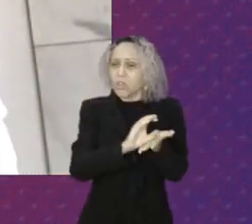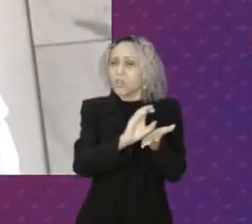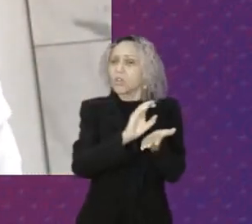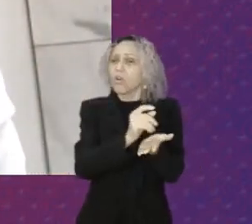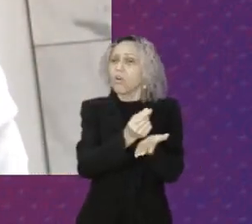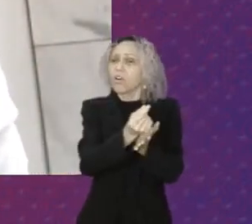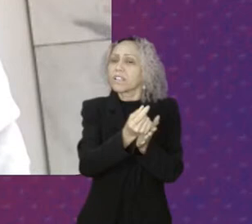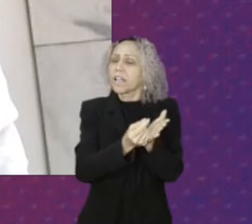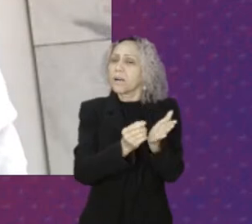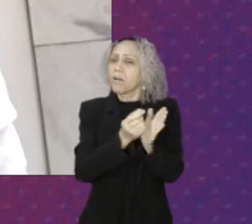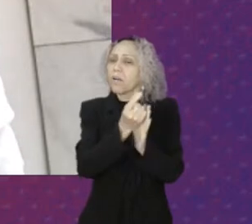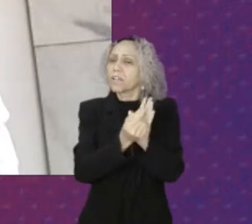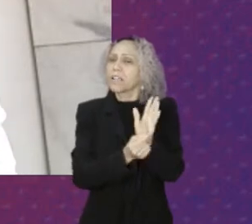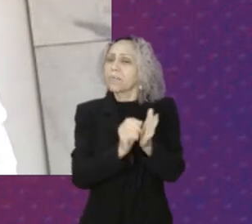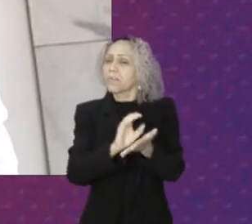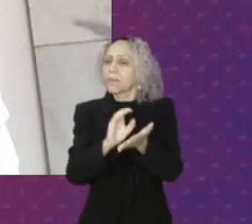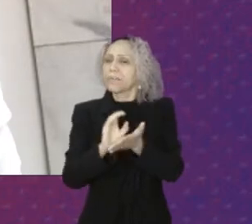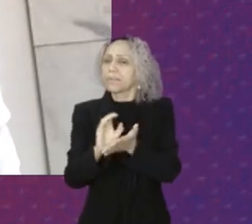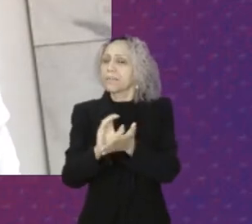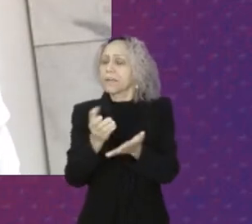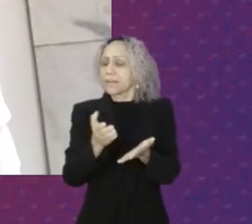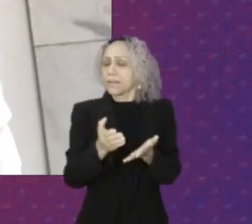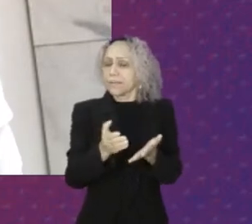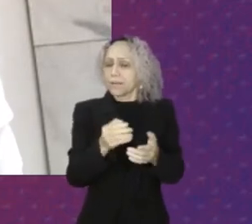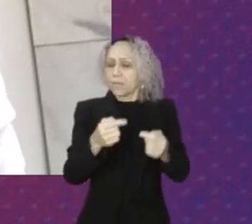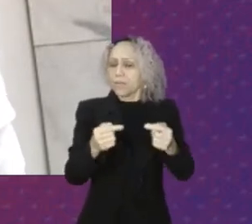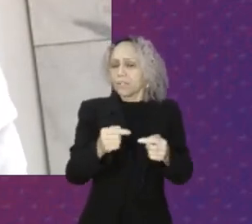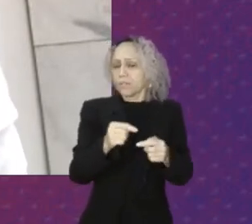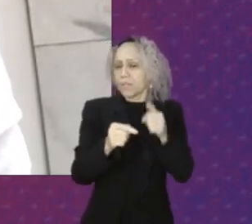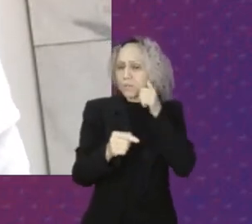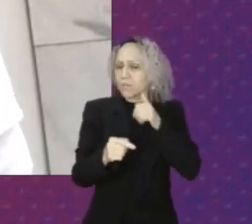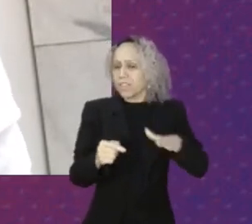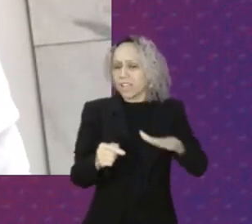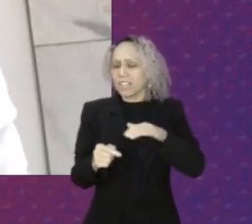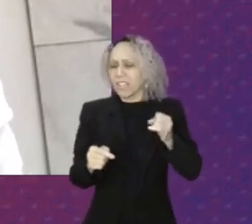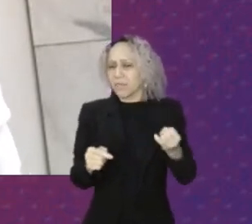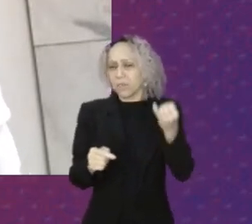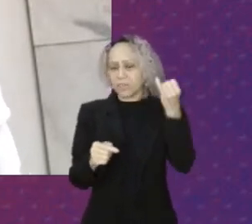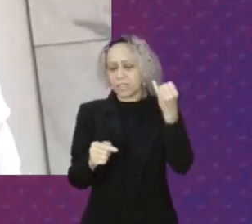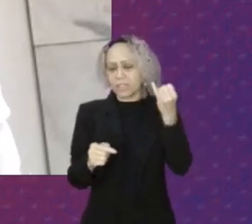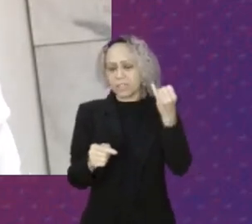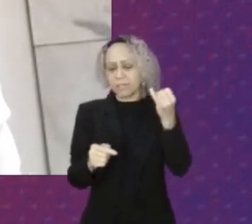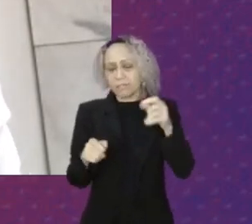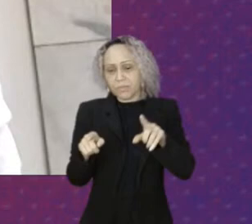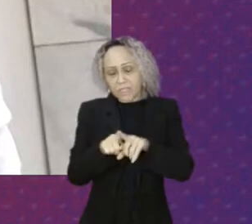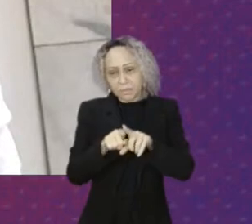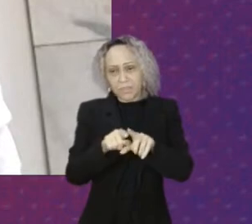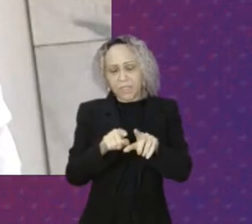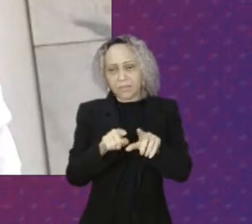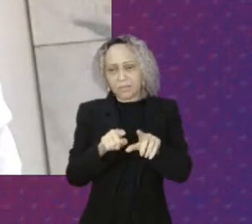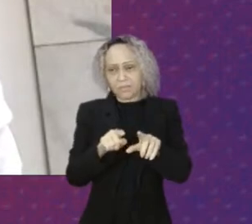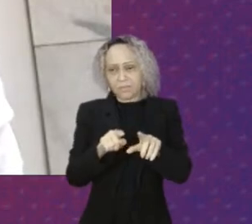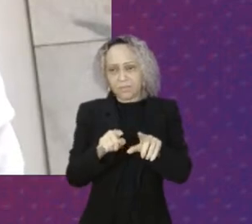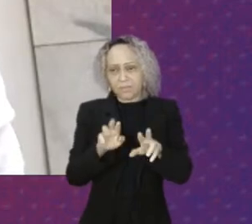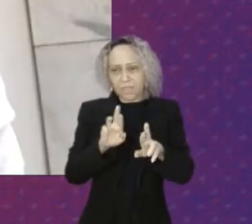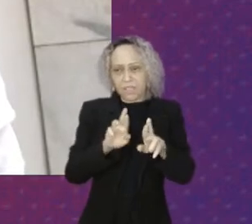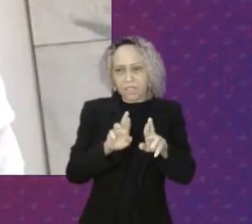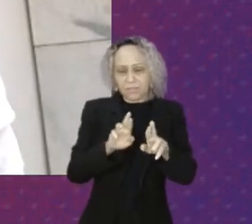para a gente retomar a perspectiva de política para as mulheres. E a capilarização da rede